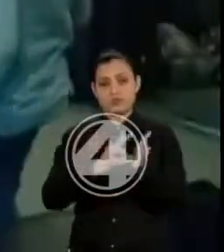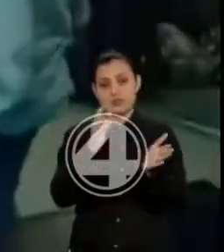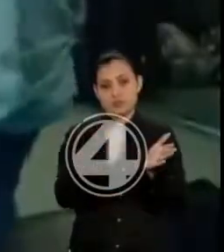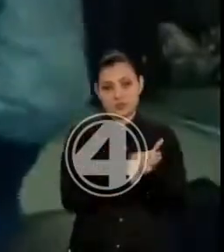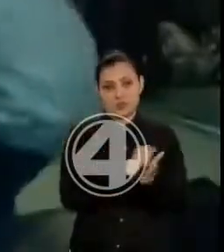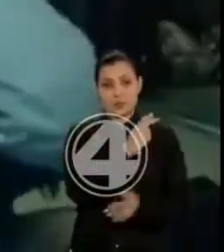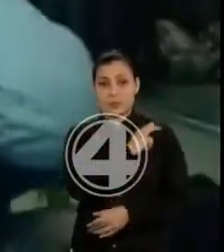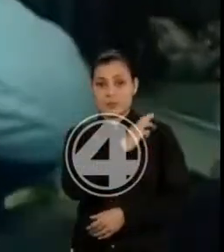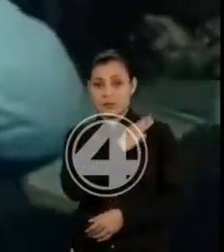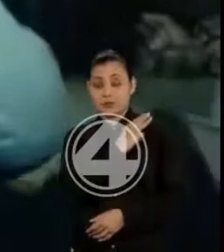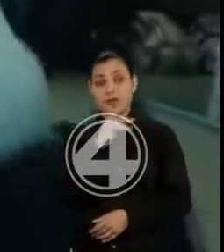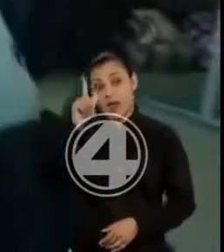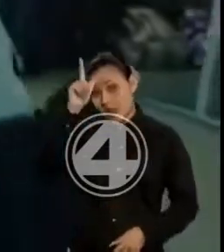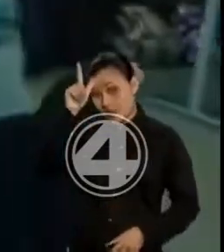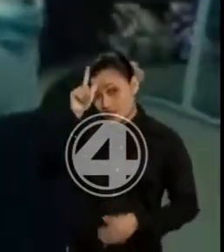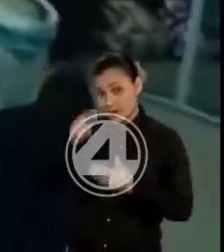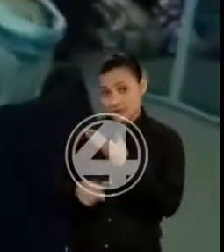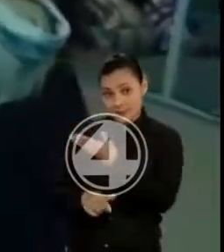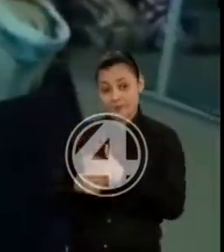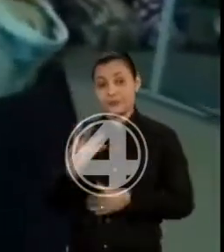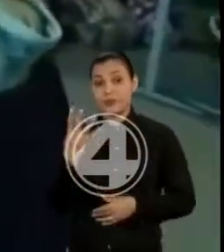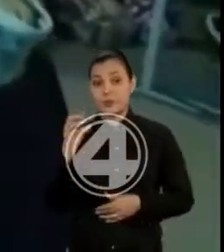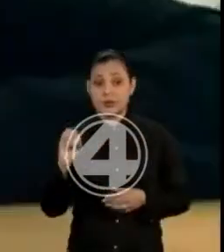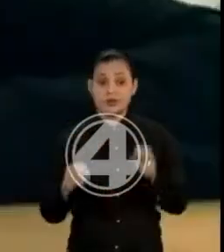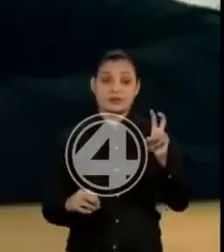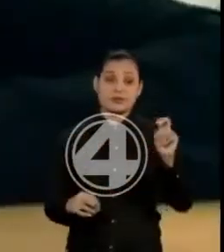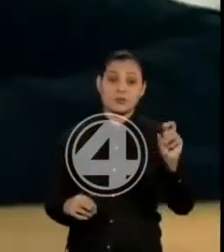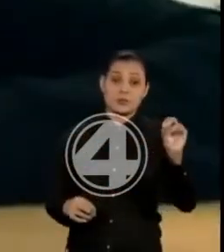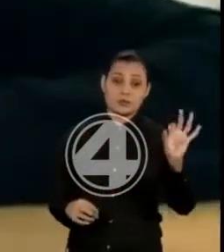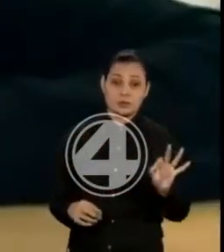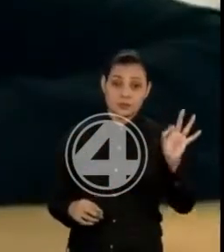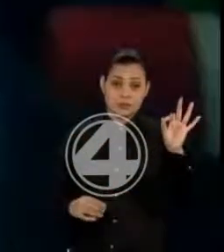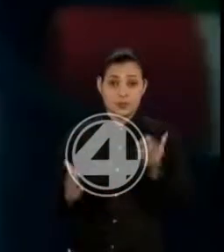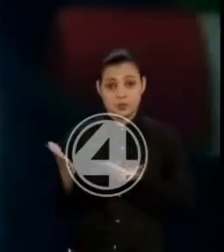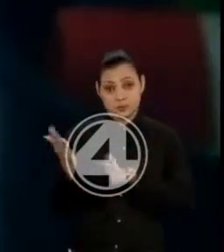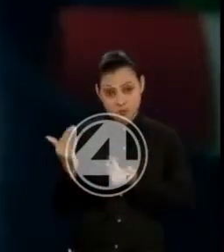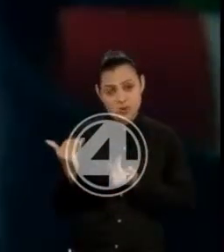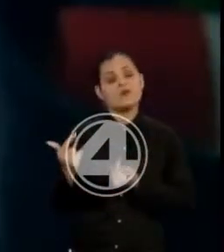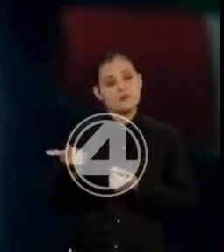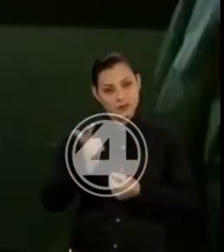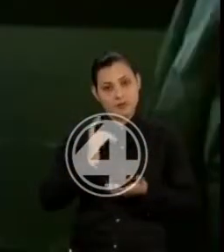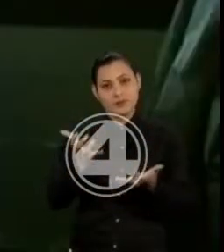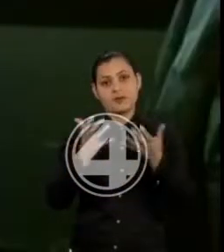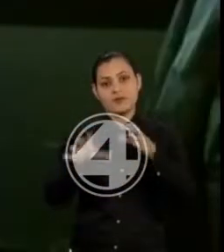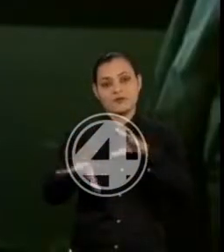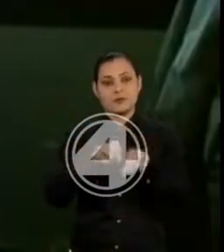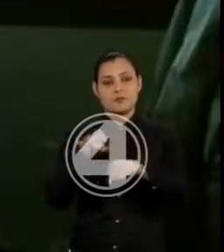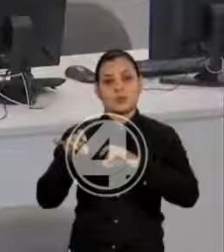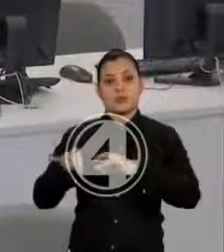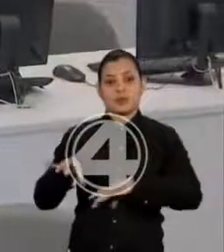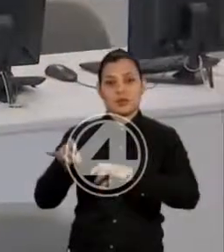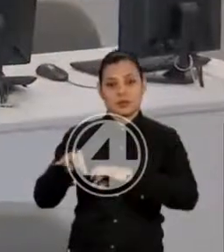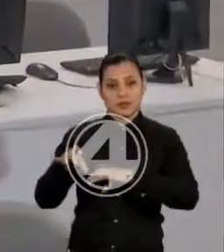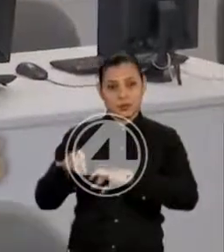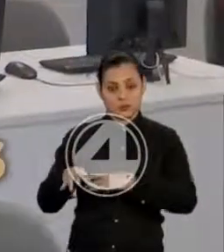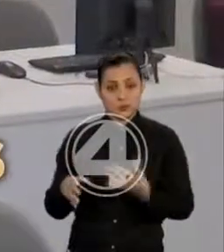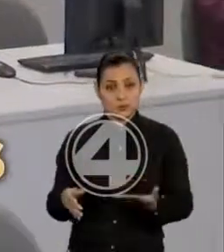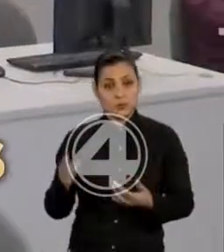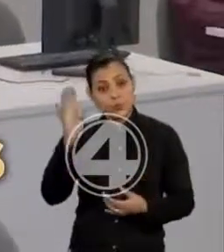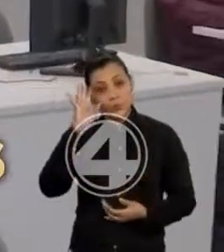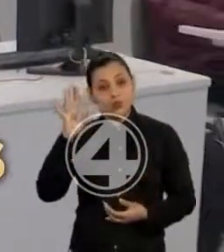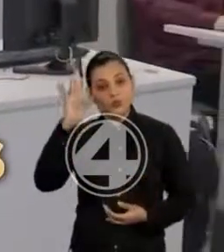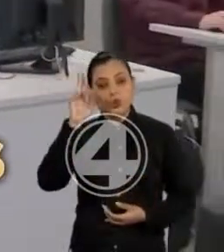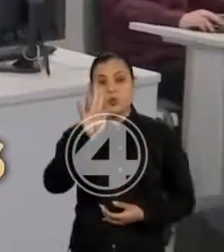médio. Na Alemanha, por exemplo, de 40 a 50% dos jovens procuram a formação técnica. O sonho